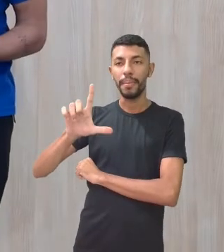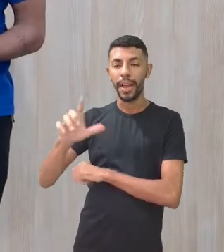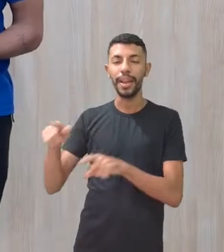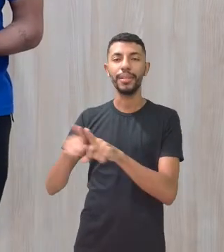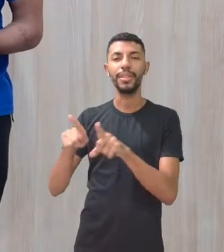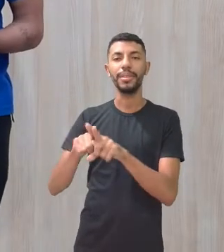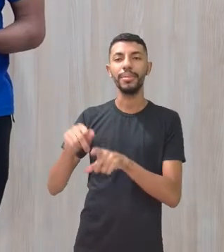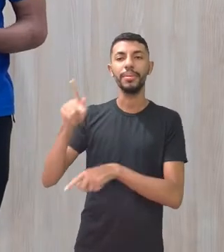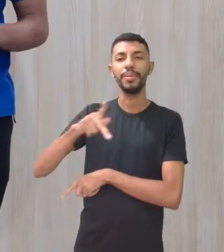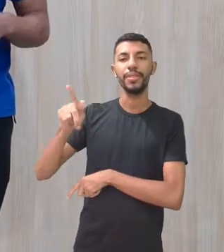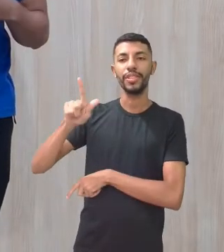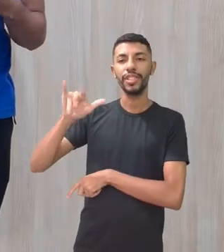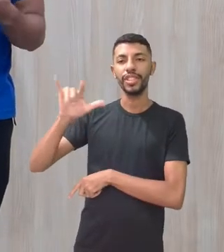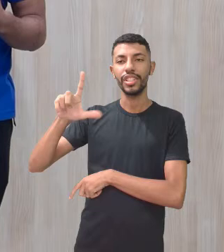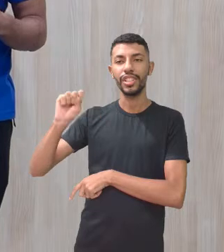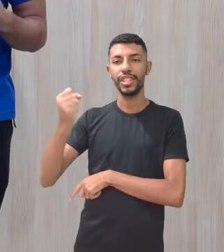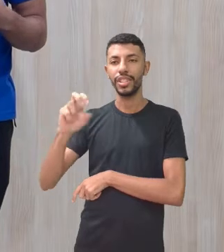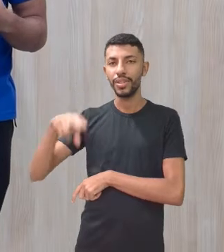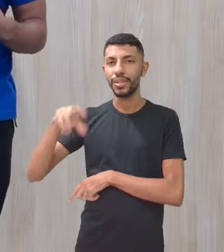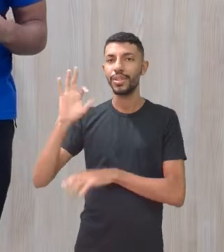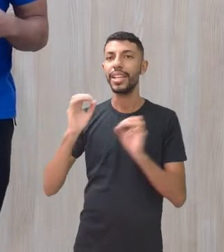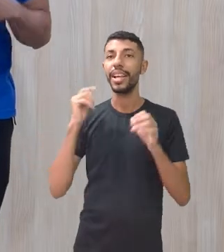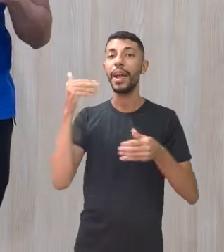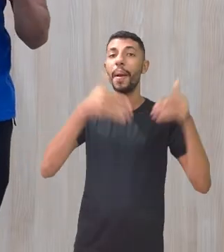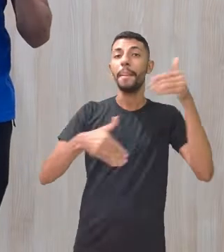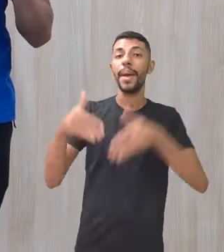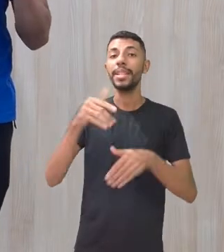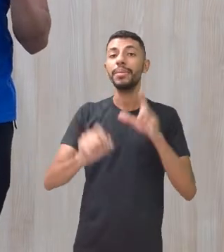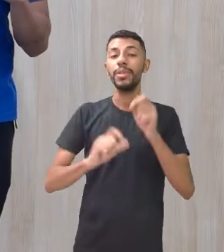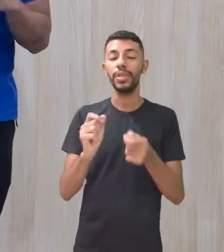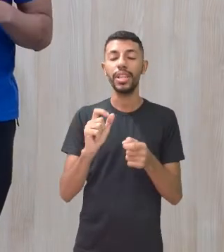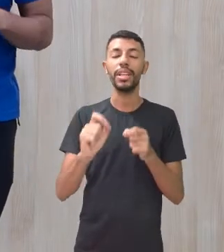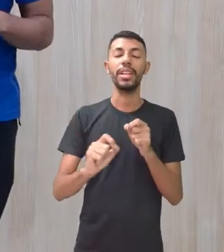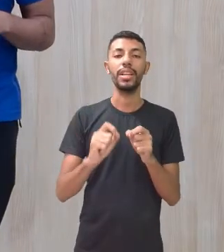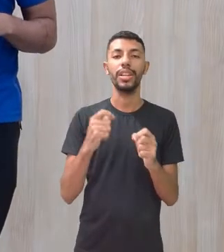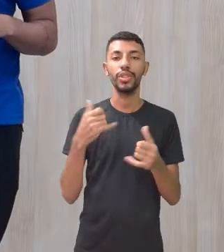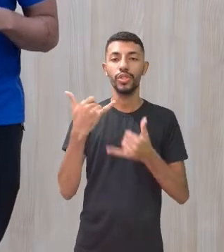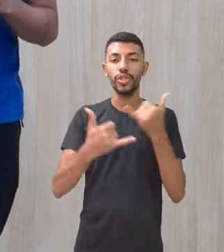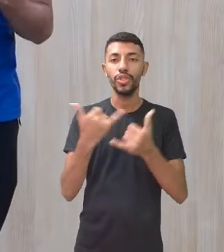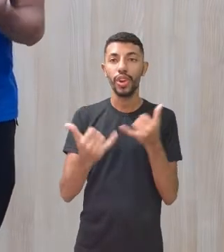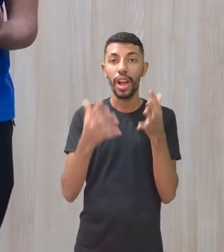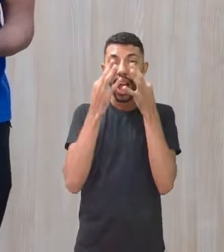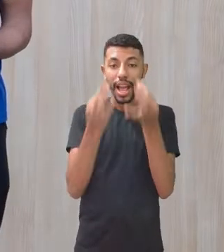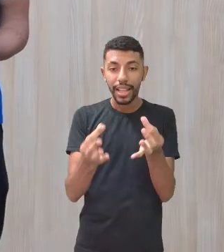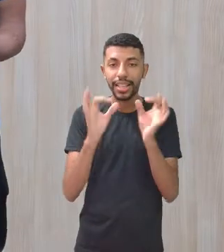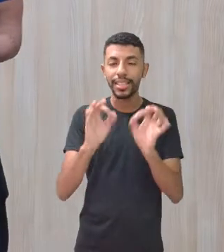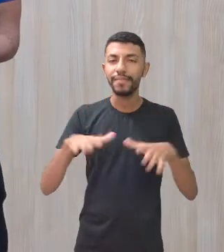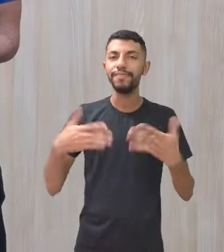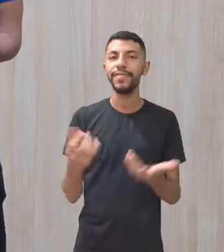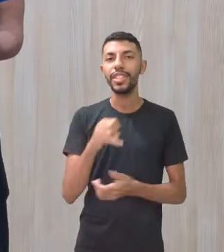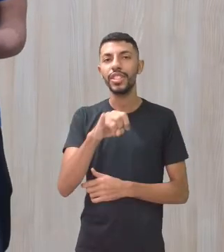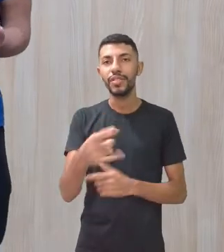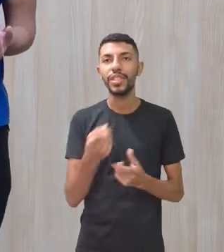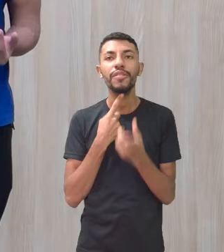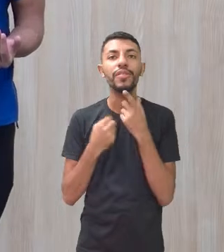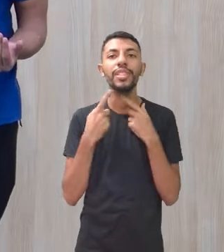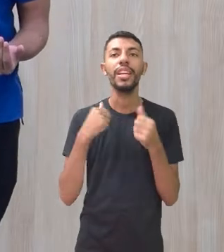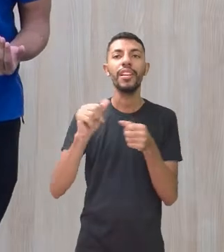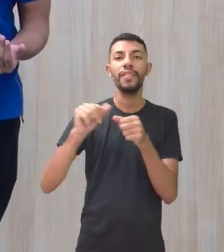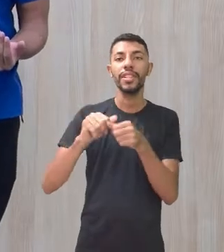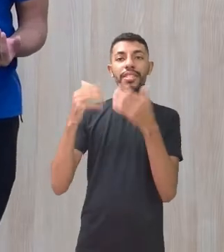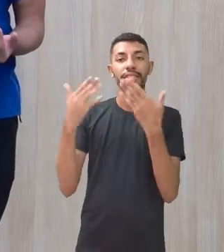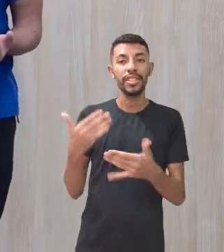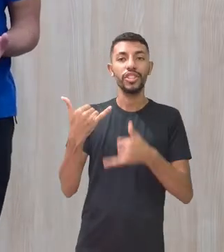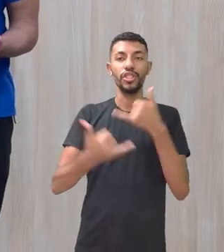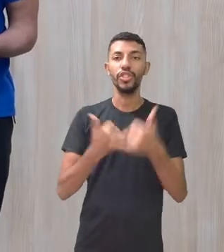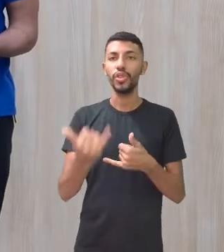daqui. Eles estavam participando do joguinho da atenção. Então, se você quiser fazer esse joguinho, se você ainda não fez, né,